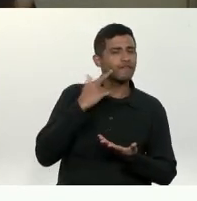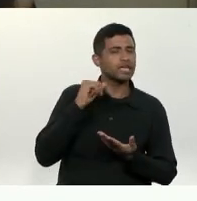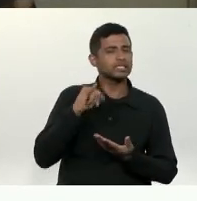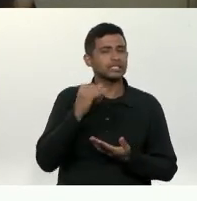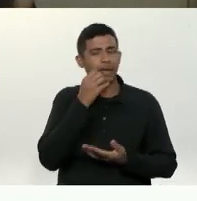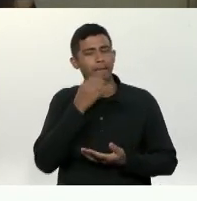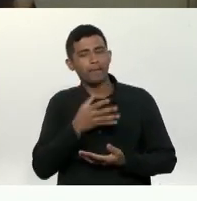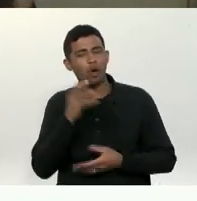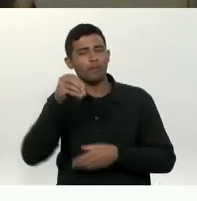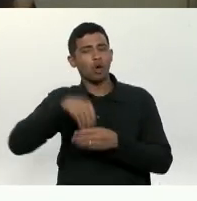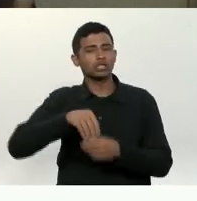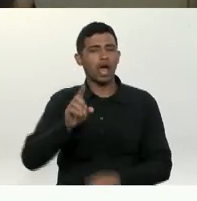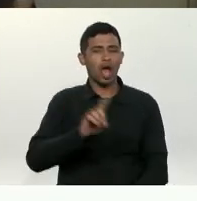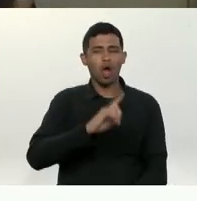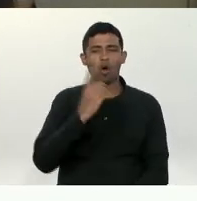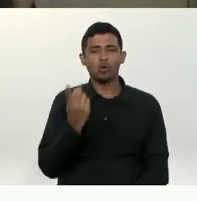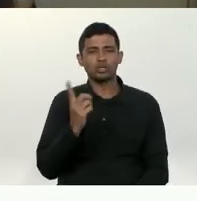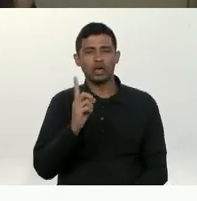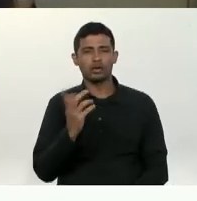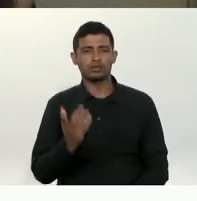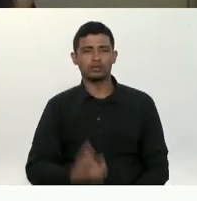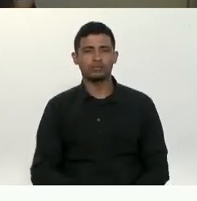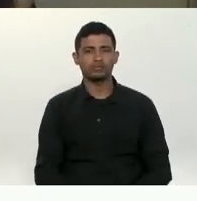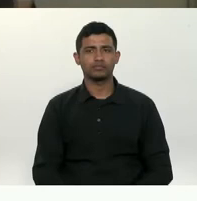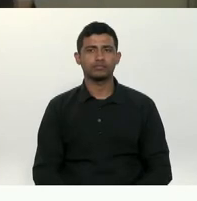posto, a sua instalação de GNV.